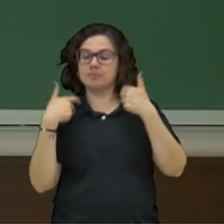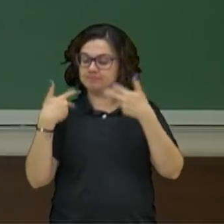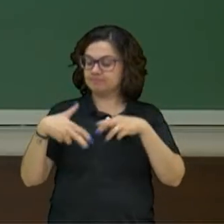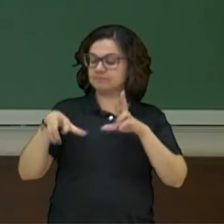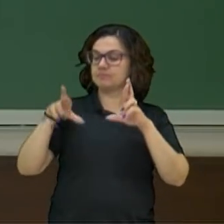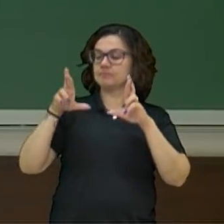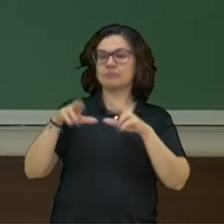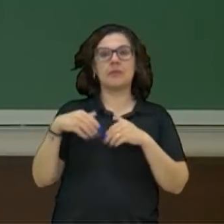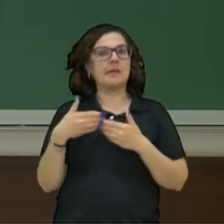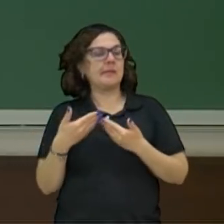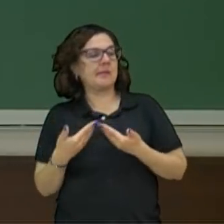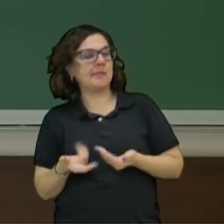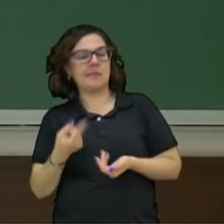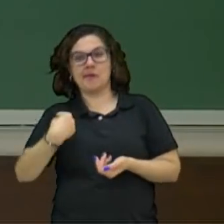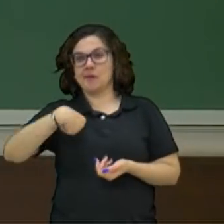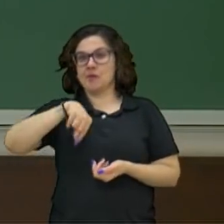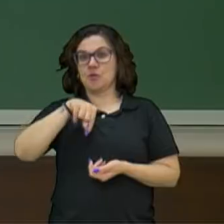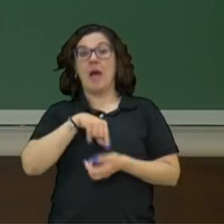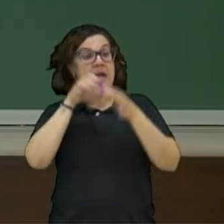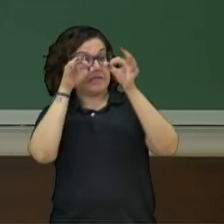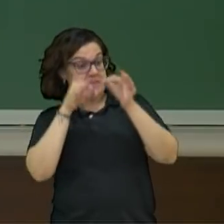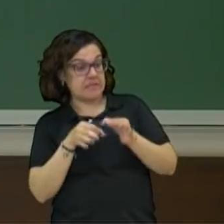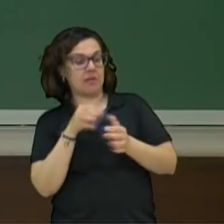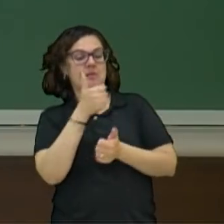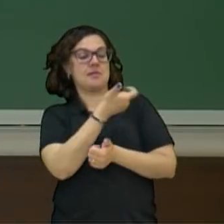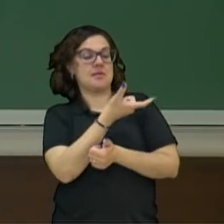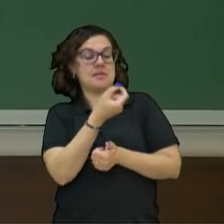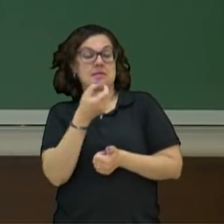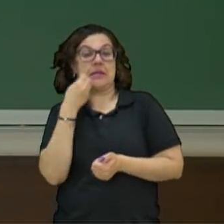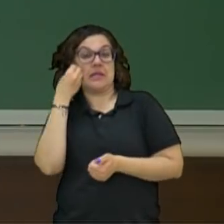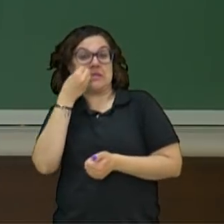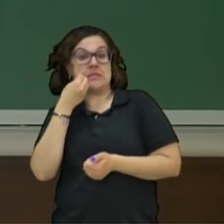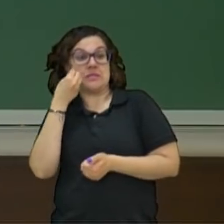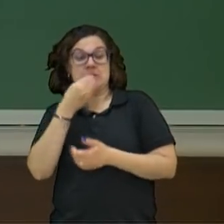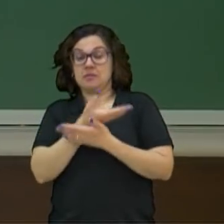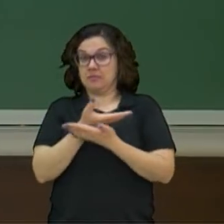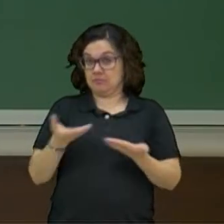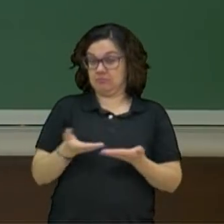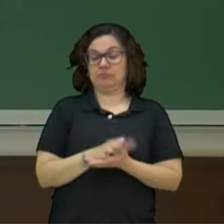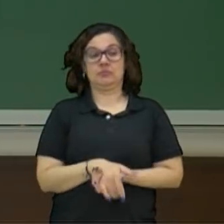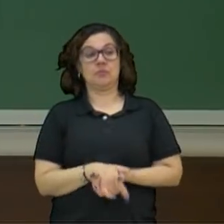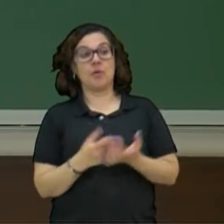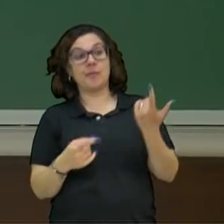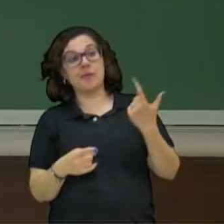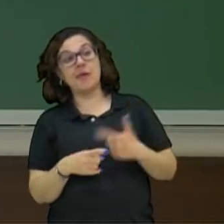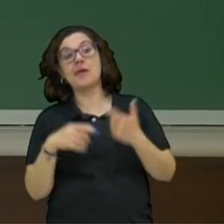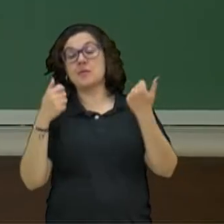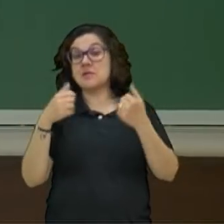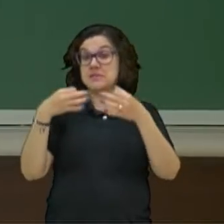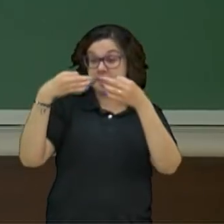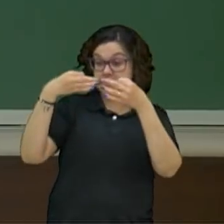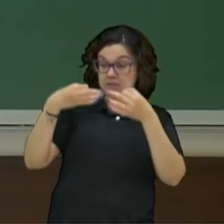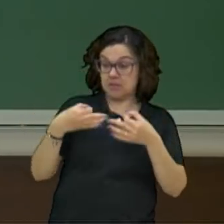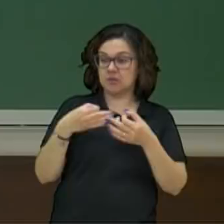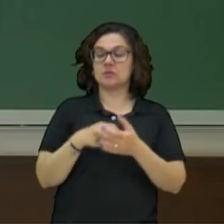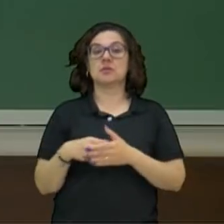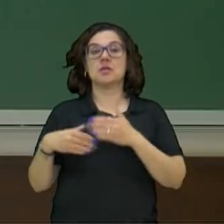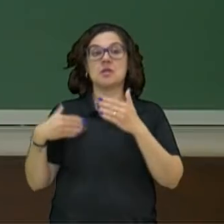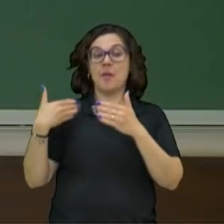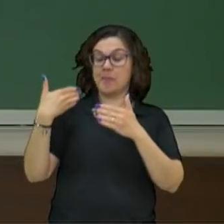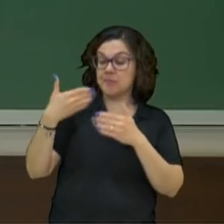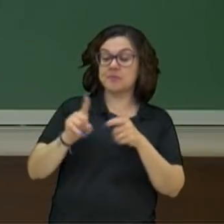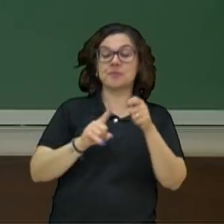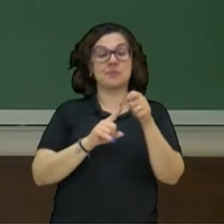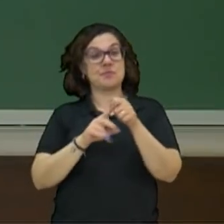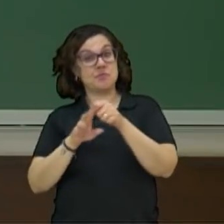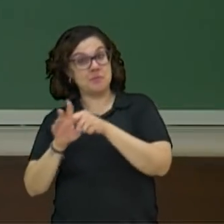torcida. Mas a gente não pode garantir sem testes suficientes, porque a gente precisa ter certeza, passados os meses,